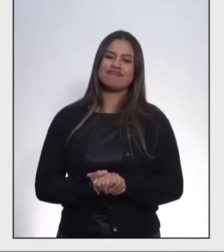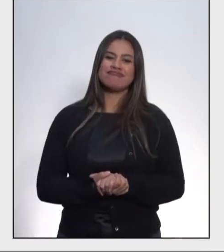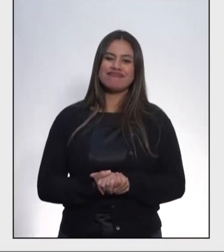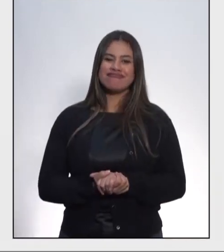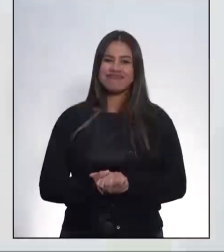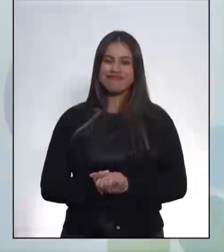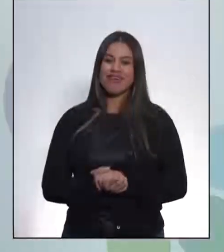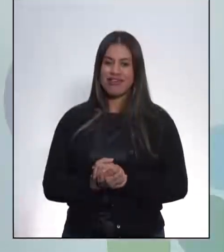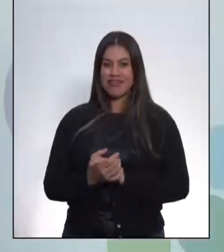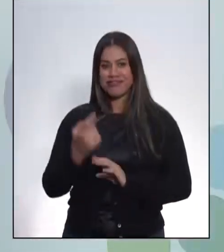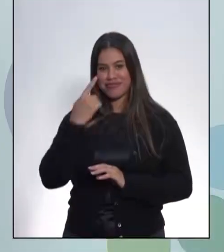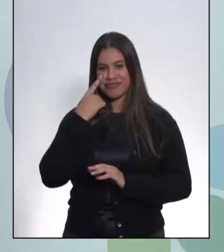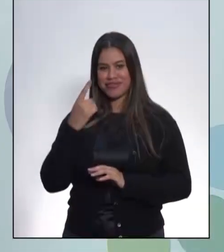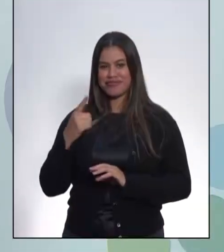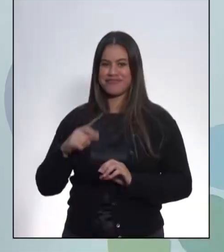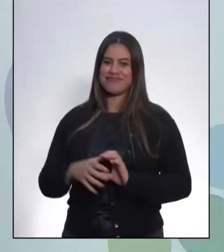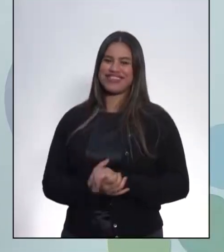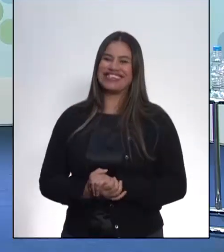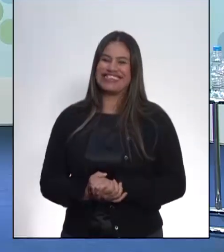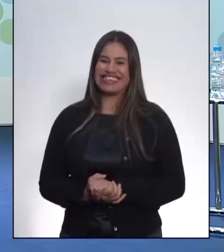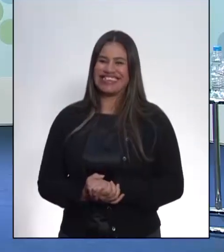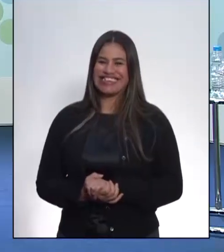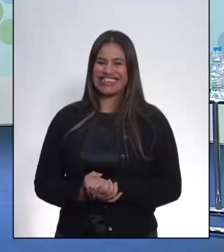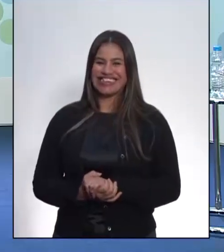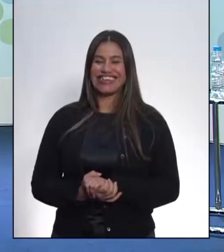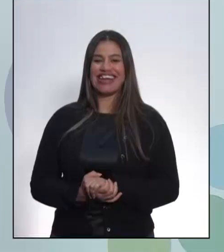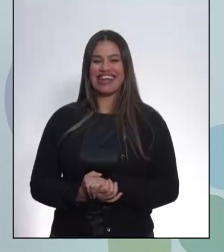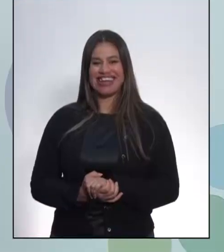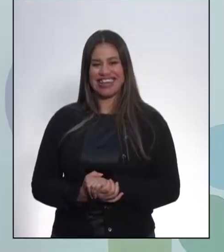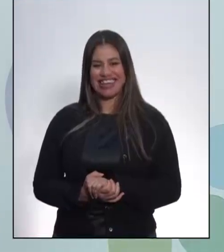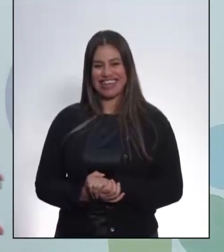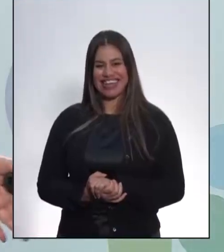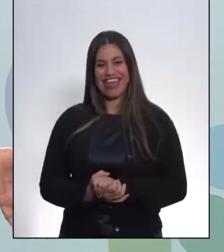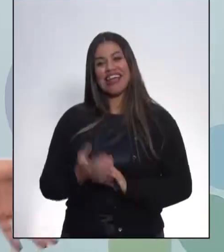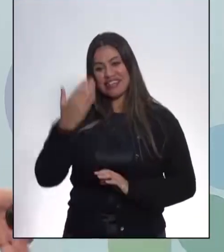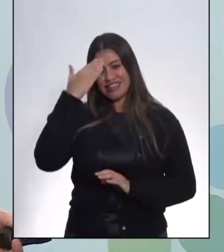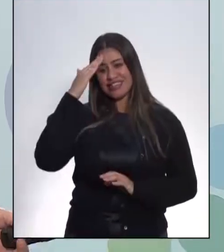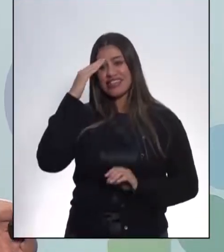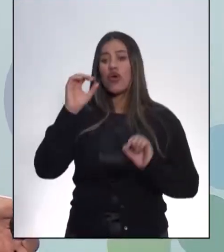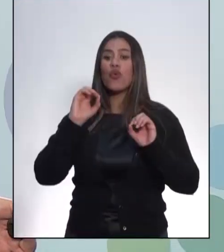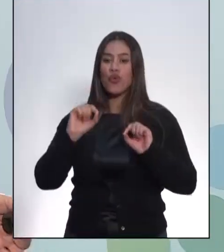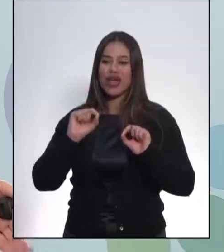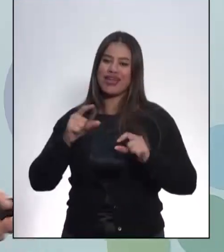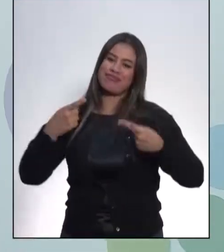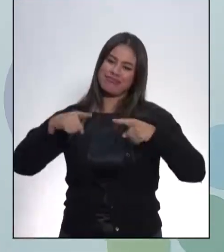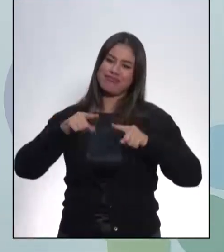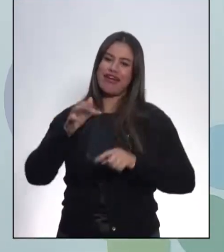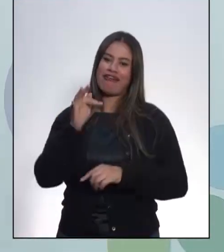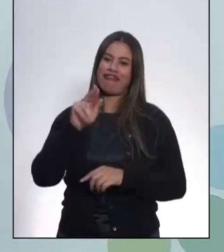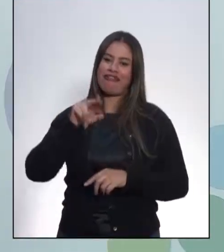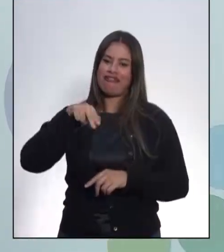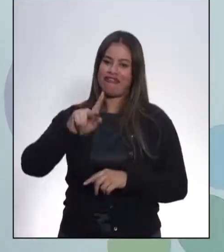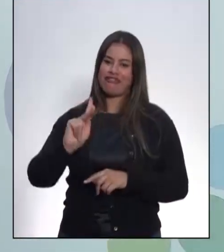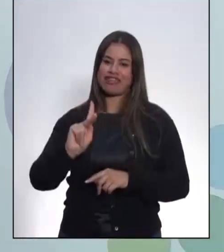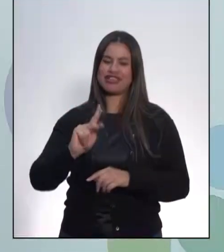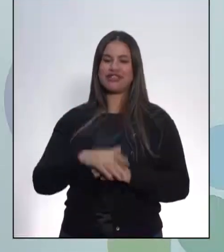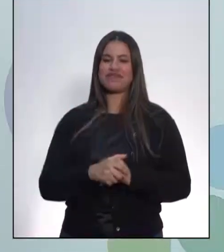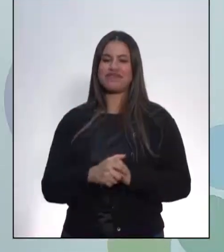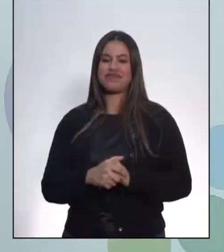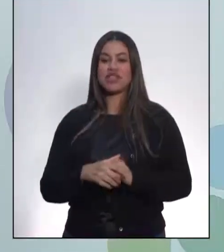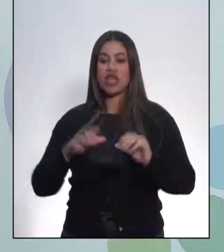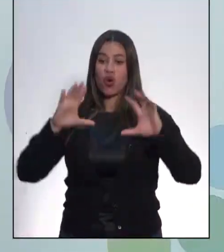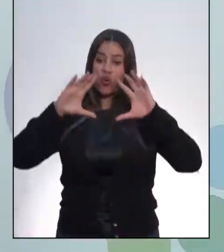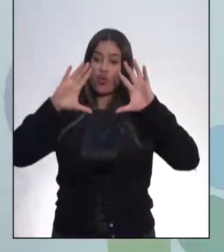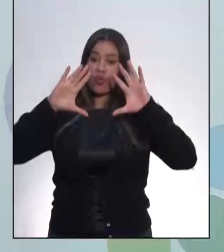Já matou a charada, né? Tudo bem? Já pegou? Claro que você entendeu o que é o funk. Tudo bem? Então, pela nuvem